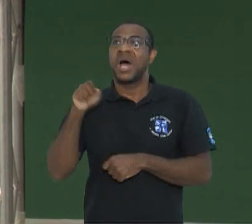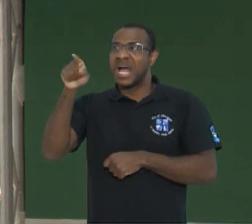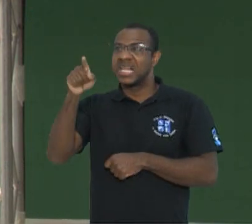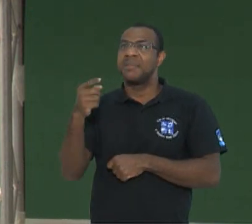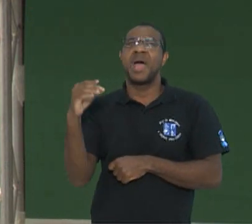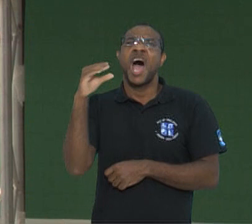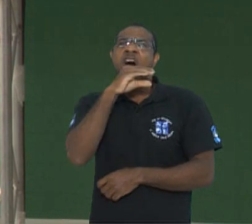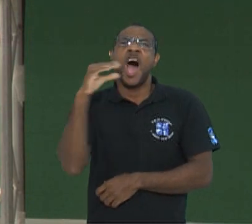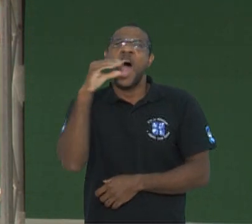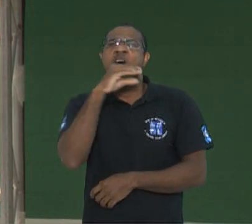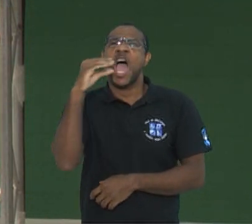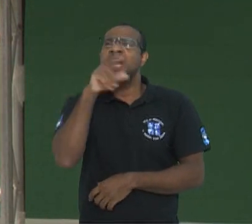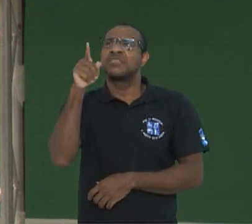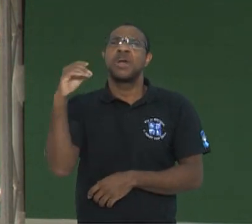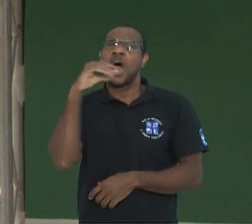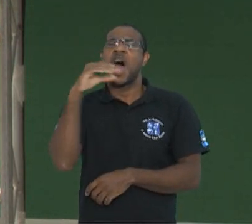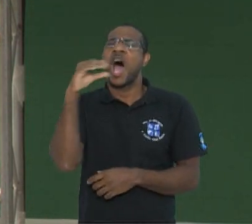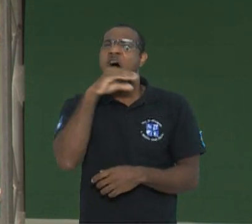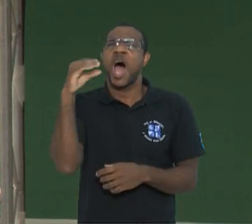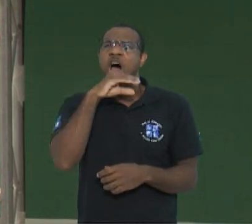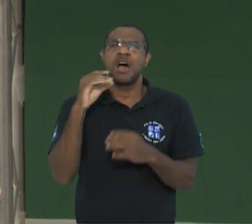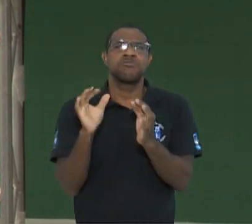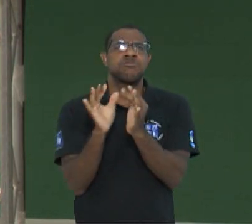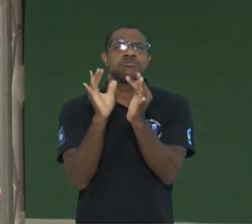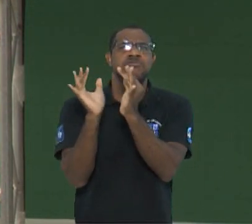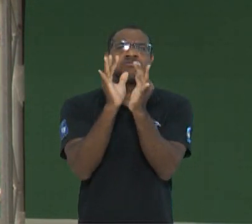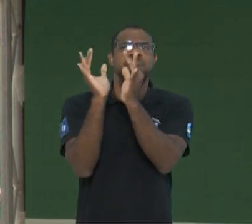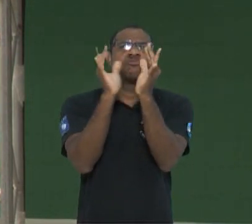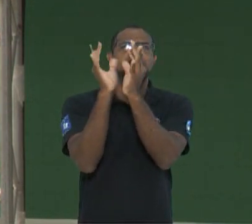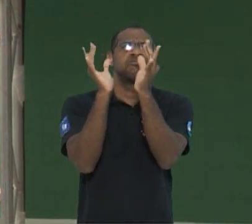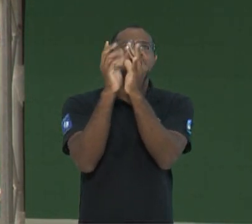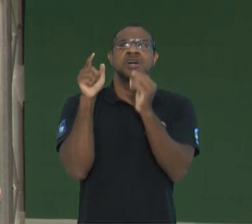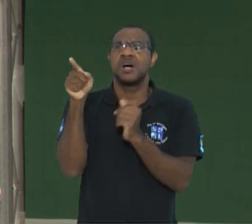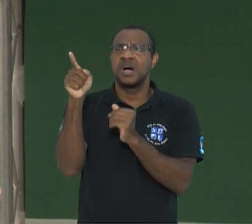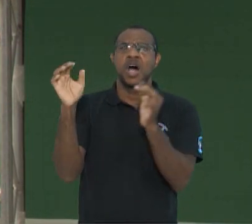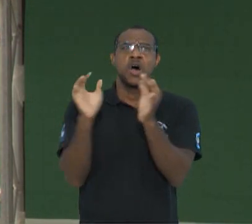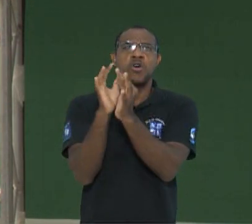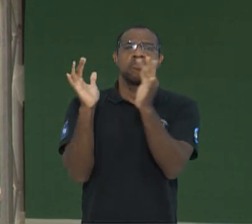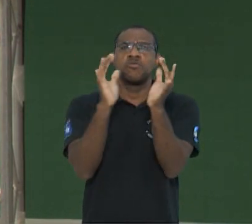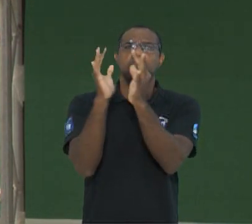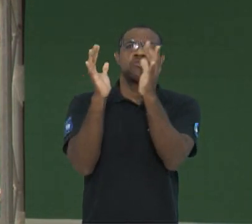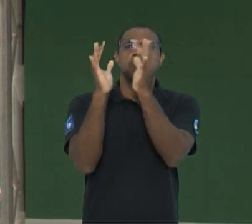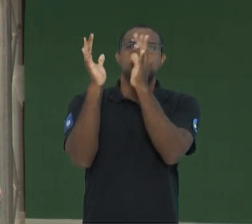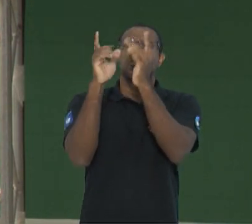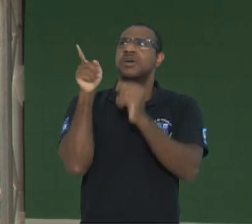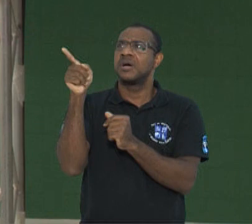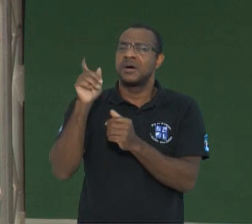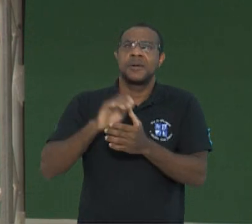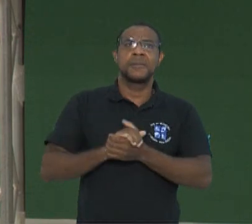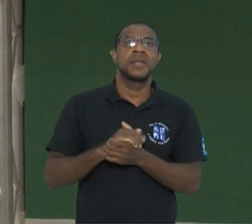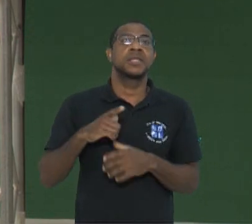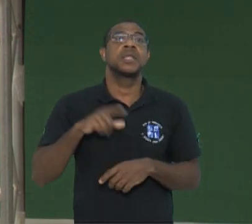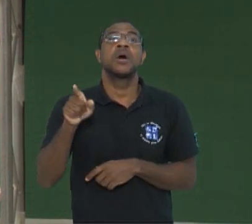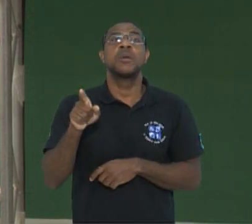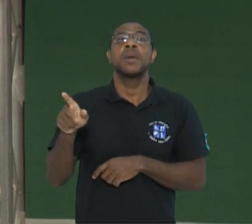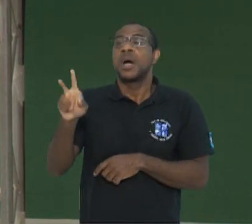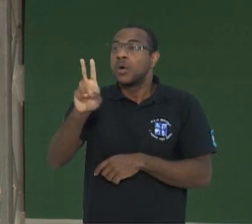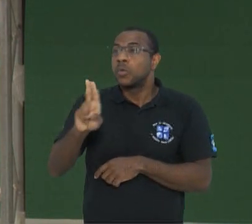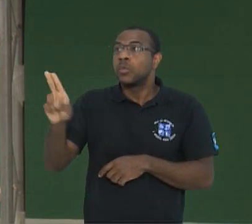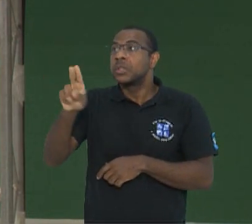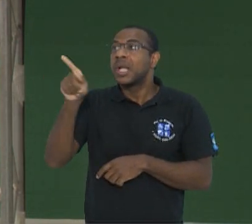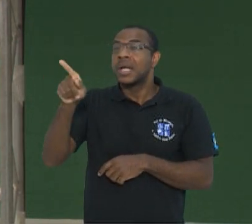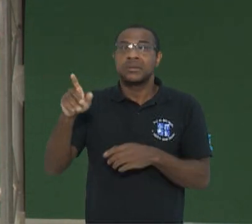é nuclear. Então, para que aconteça essa refrigeração, o formato utilizado nessas